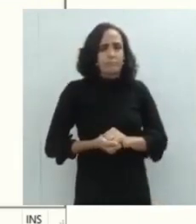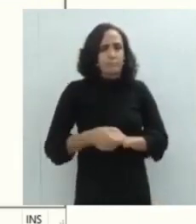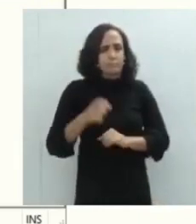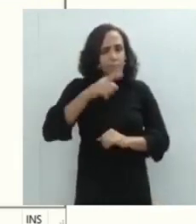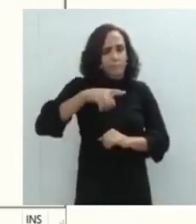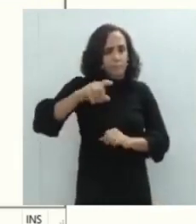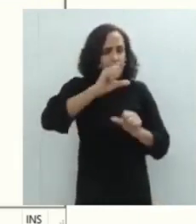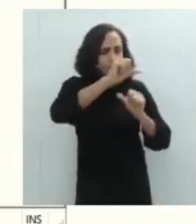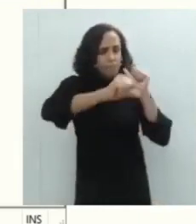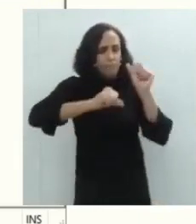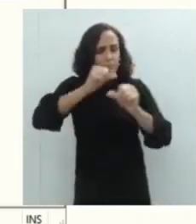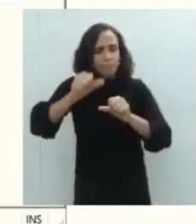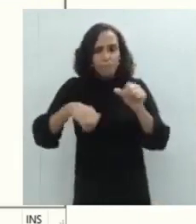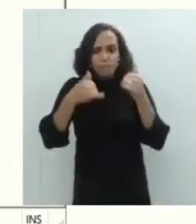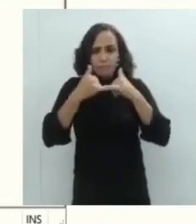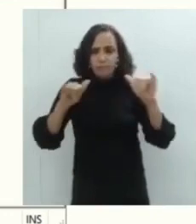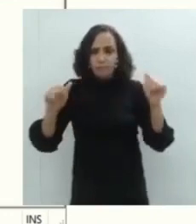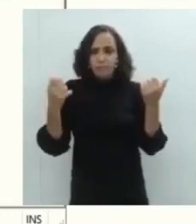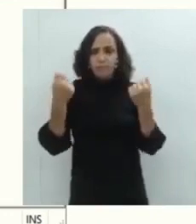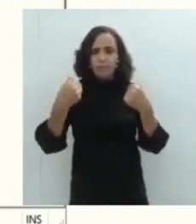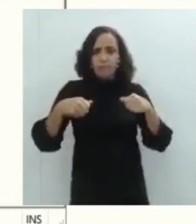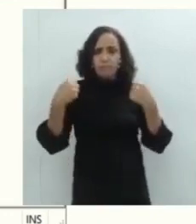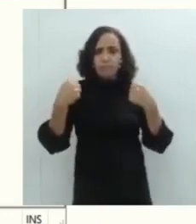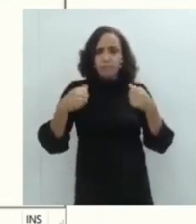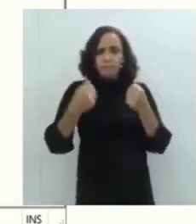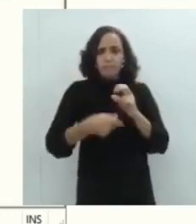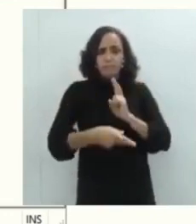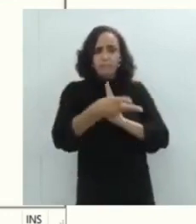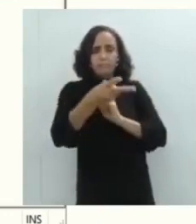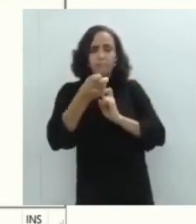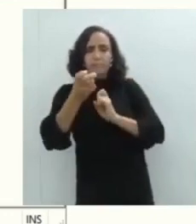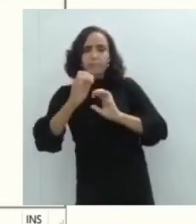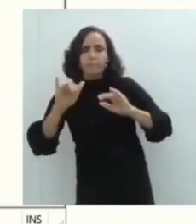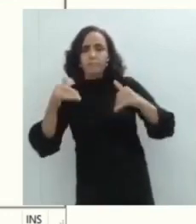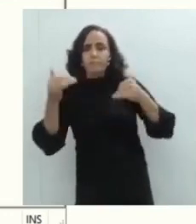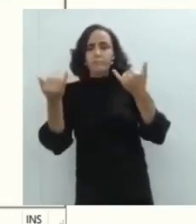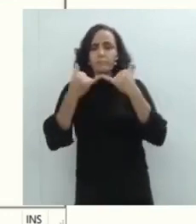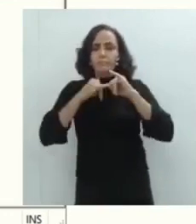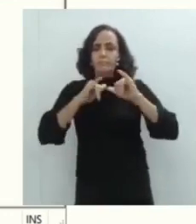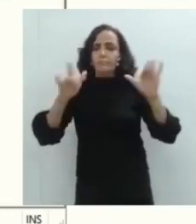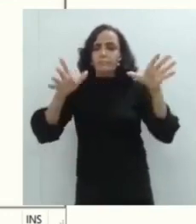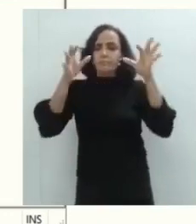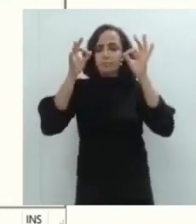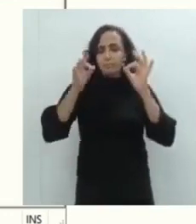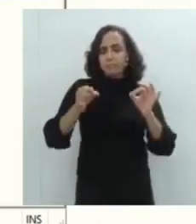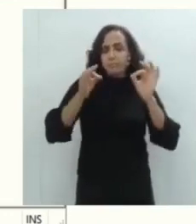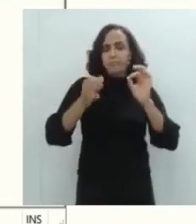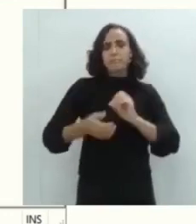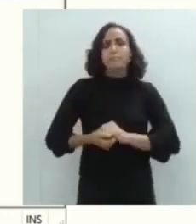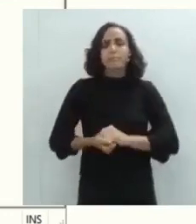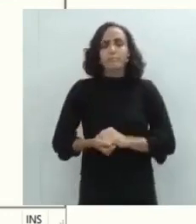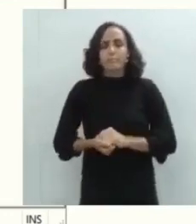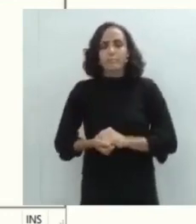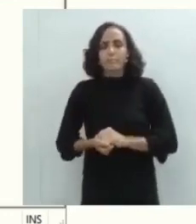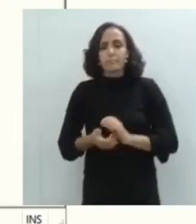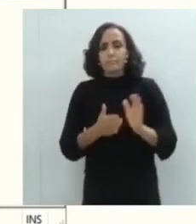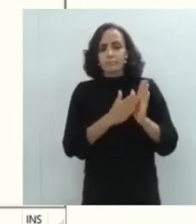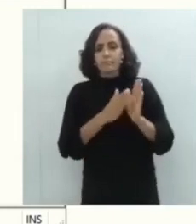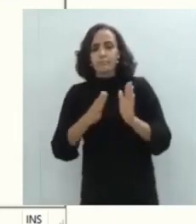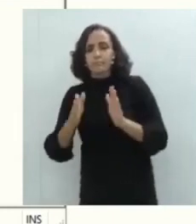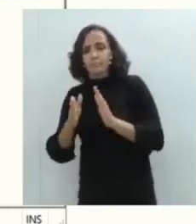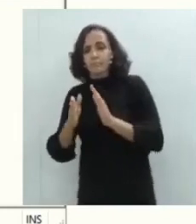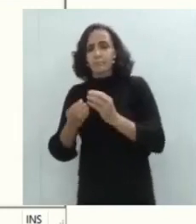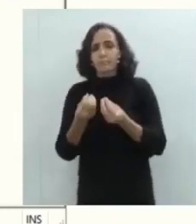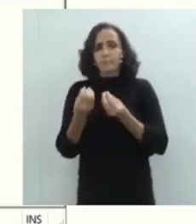para alterar a informação, a gente precisa identificar qual é aquela informação. Então, através da condição